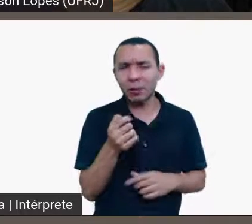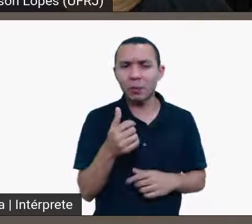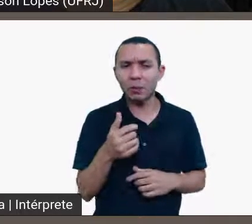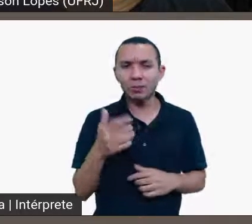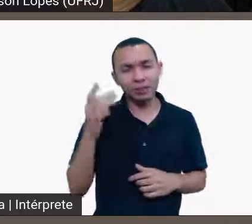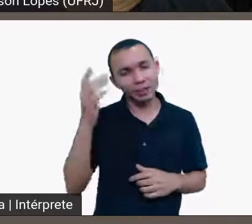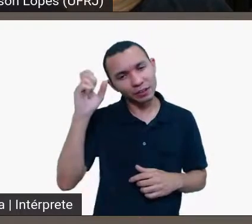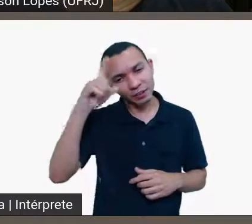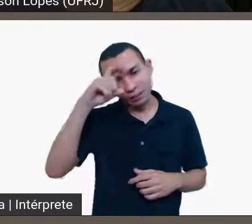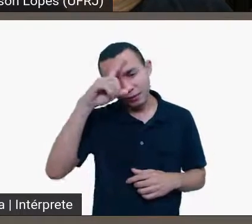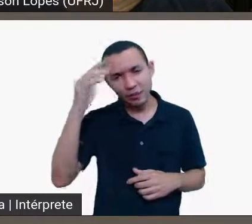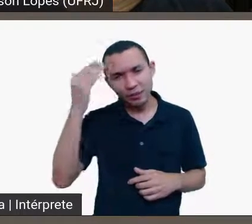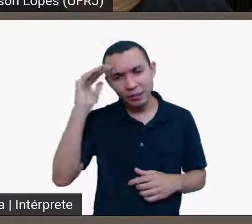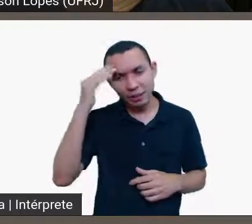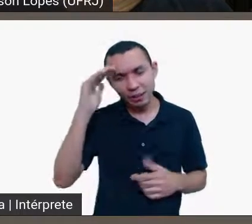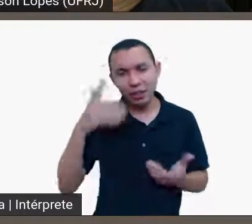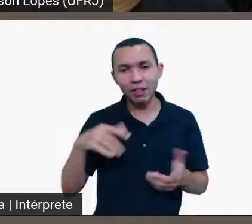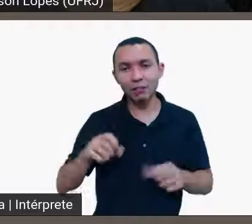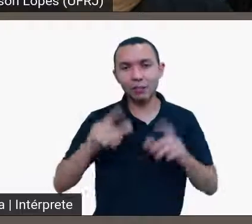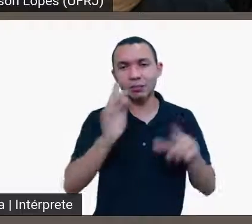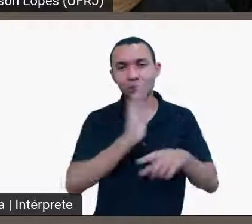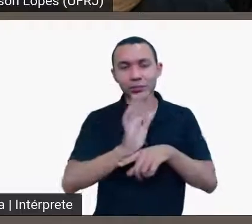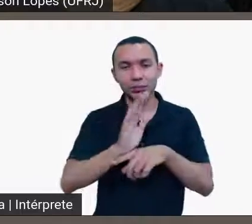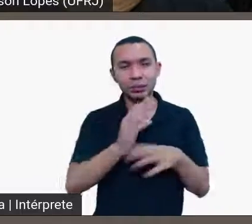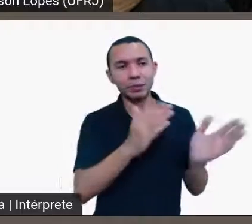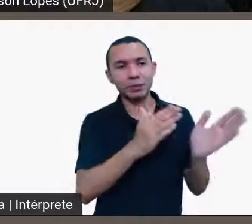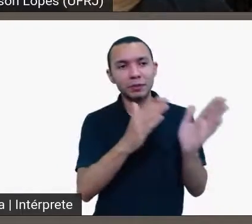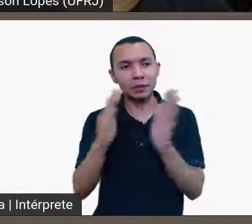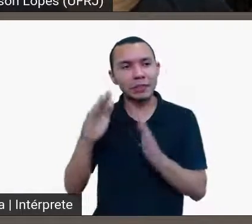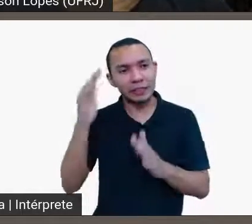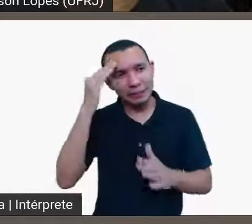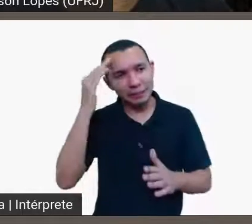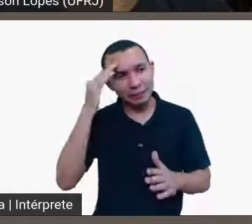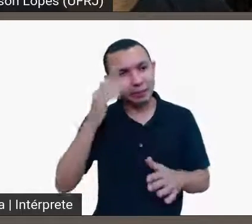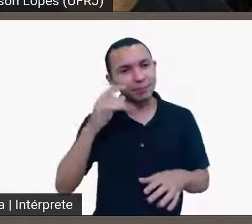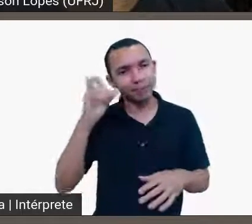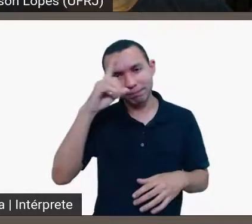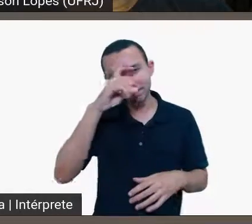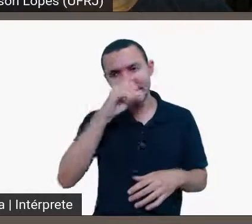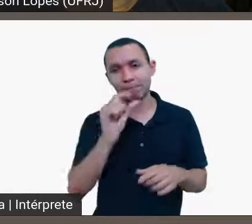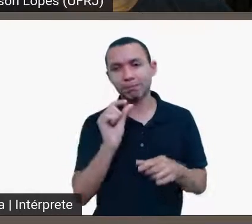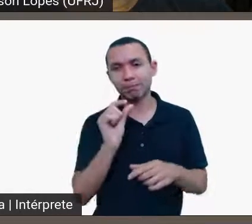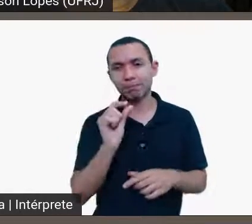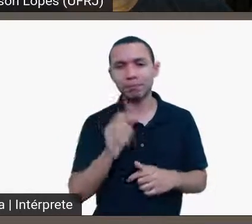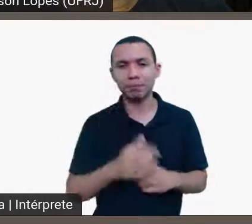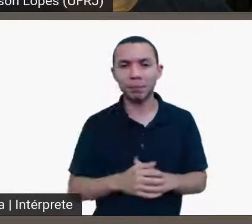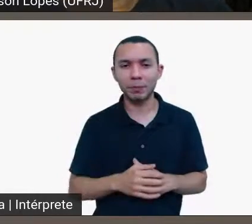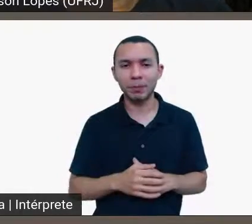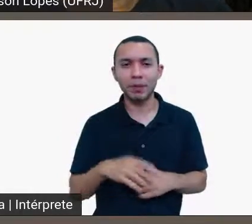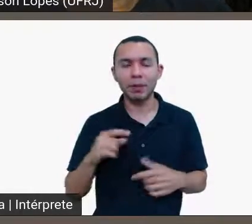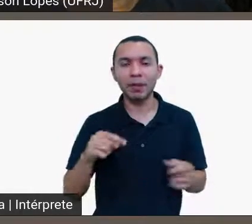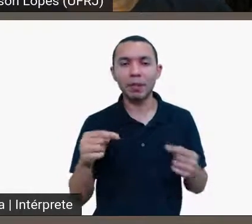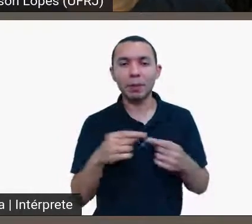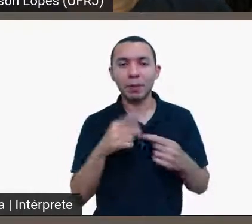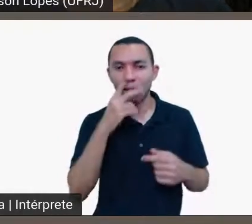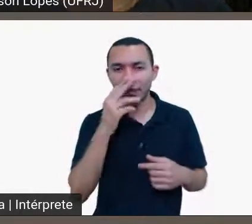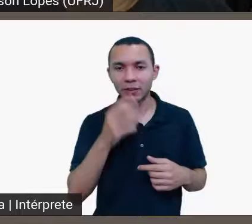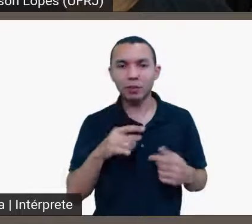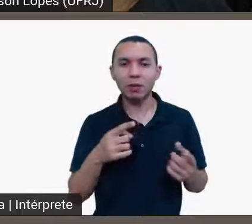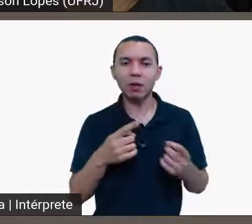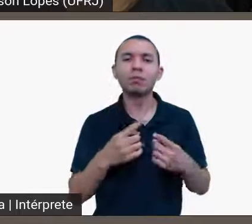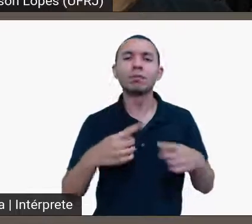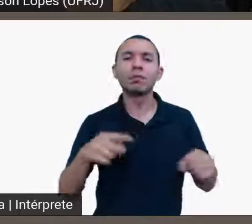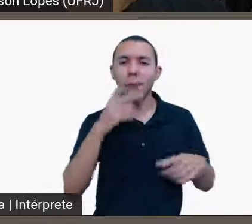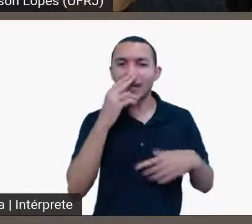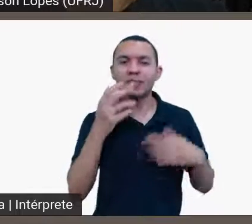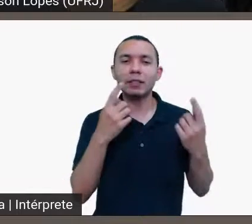do que é Terra Encantada a partir desses fragmentos, mas tudo indica que é uma espécie de sinfonia, né, como